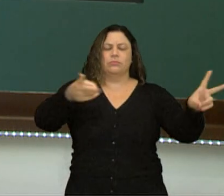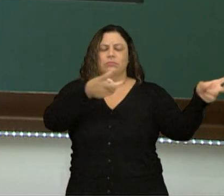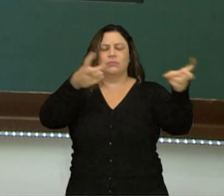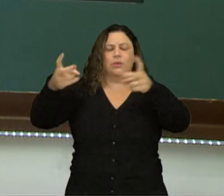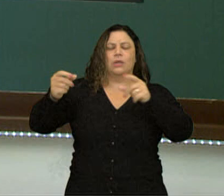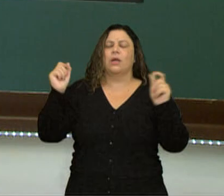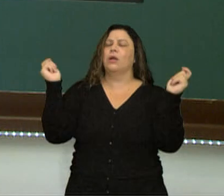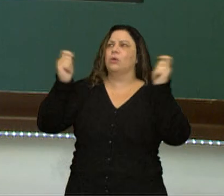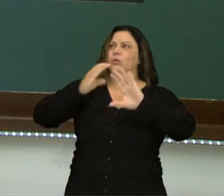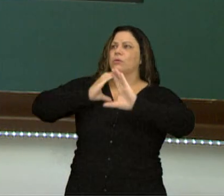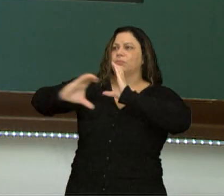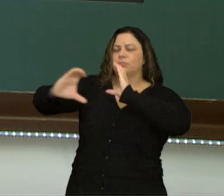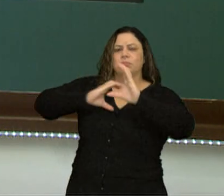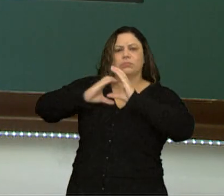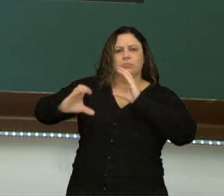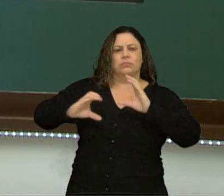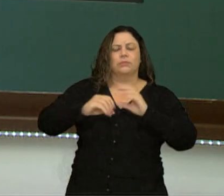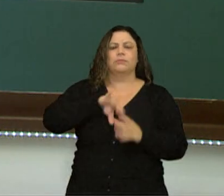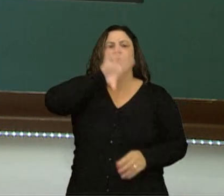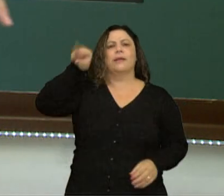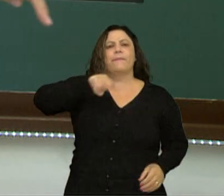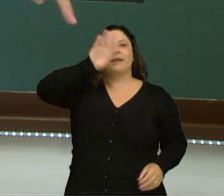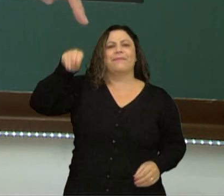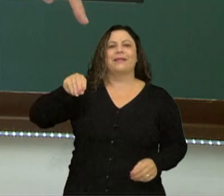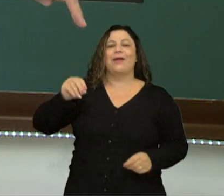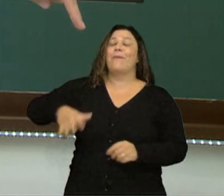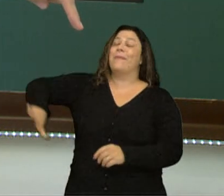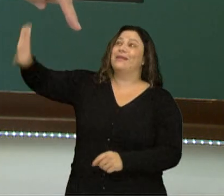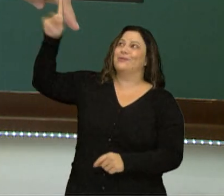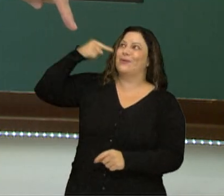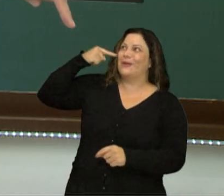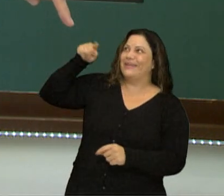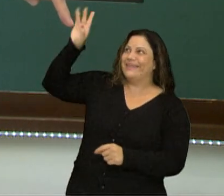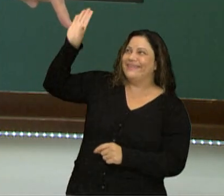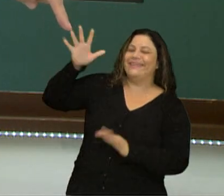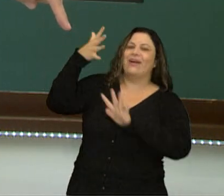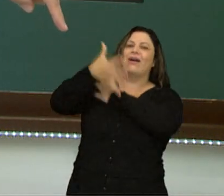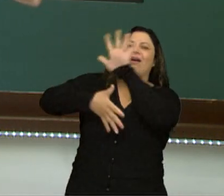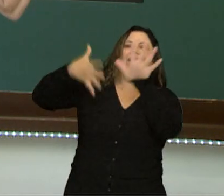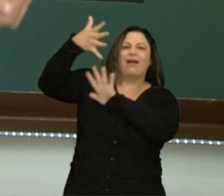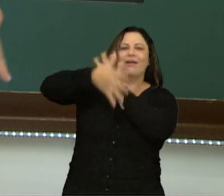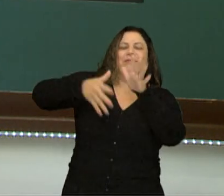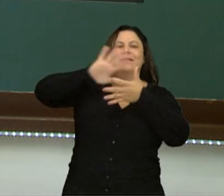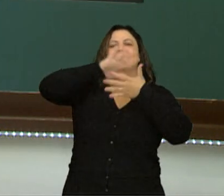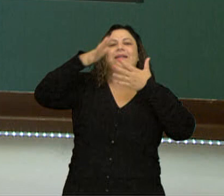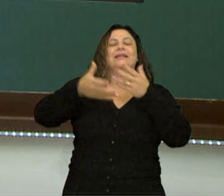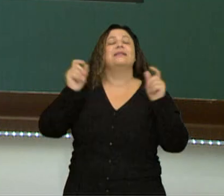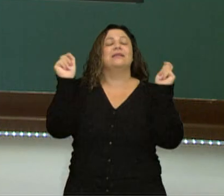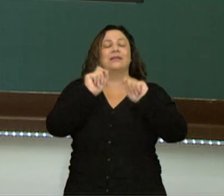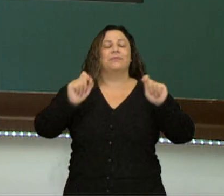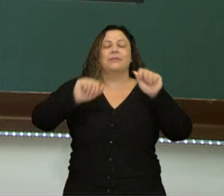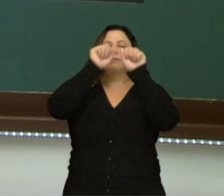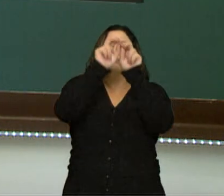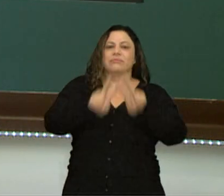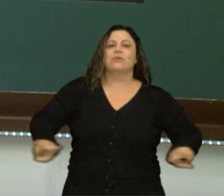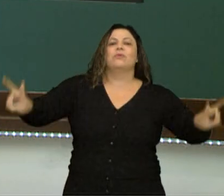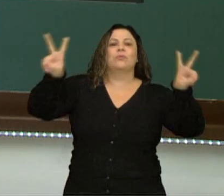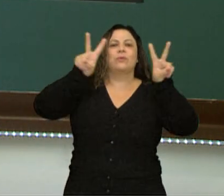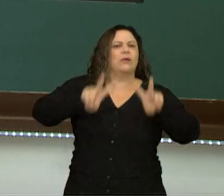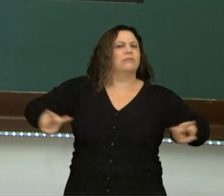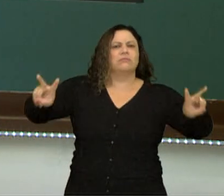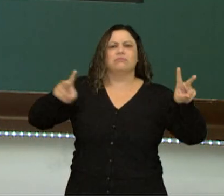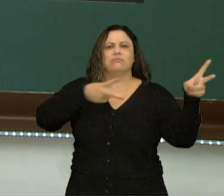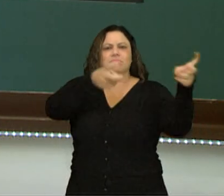com a linguagem verbal, mas olha aqui do lado, ó, a linguagem não verbal, hein? Linguagem não verbal o tempo